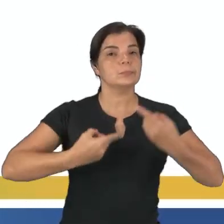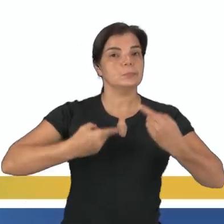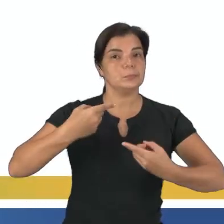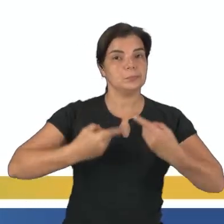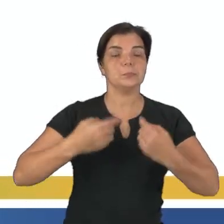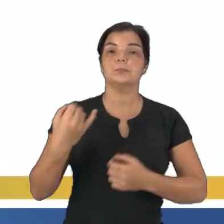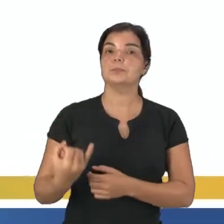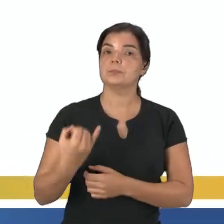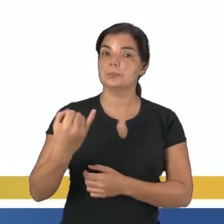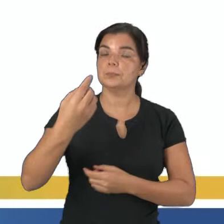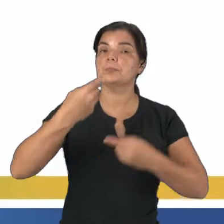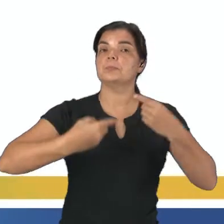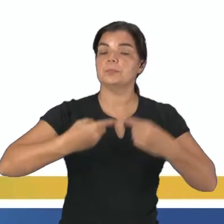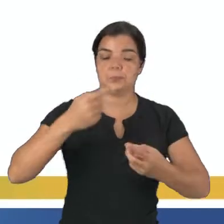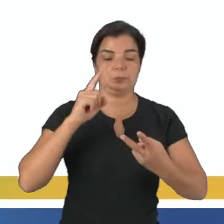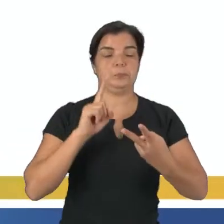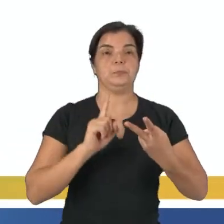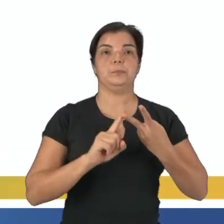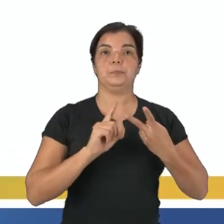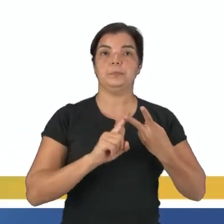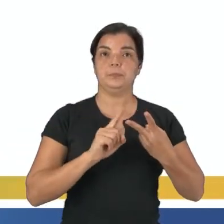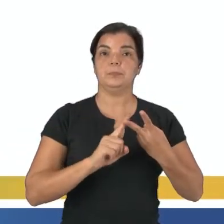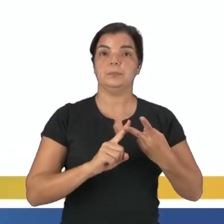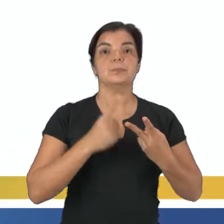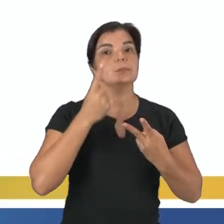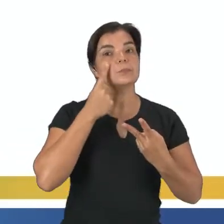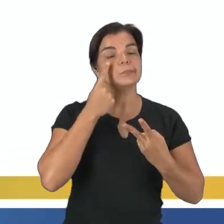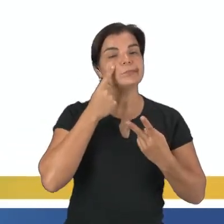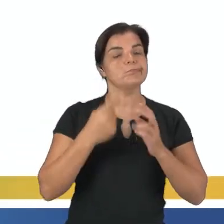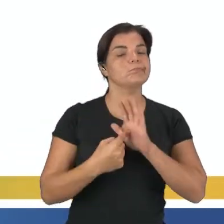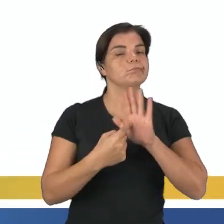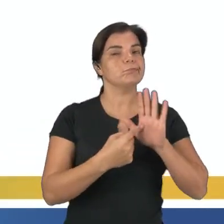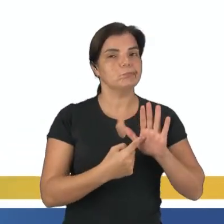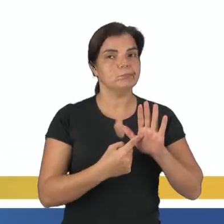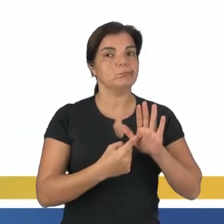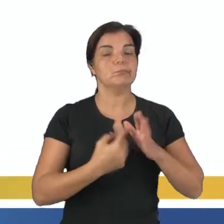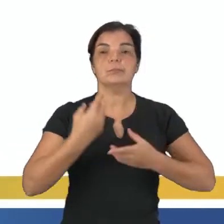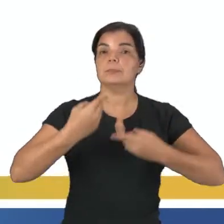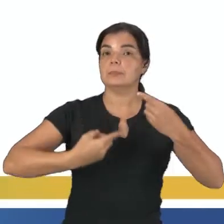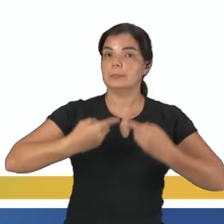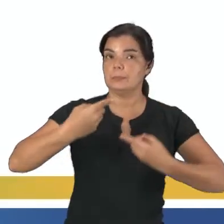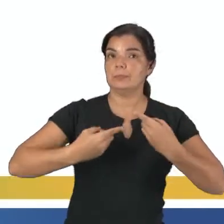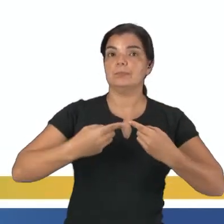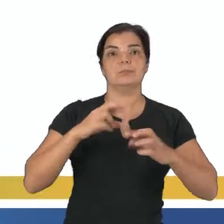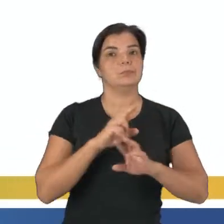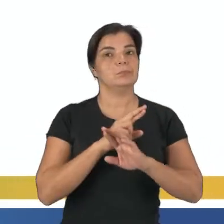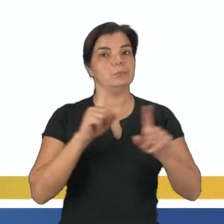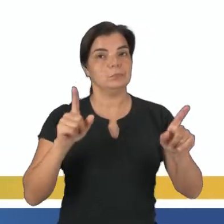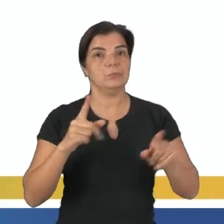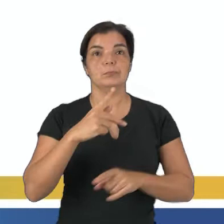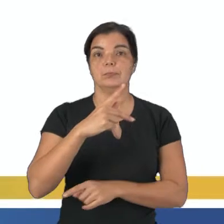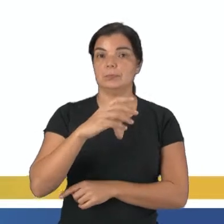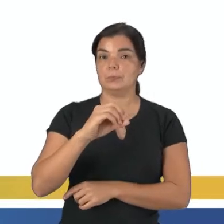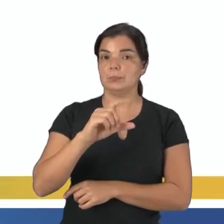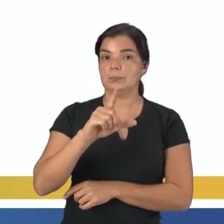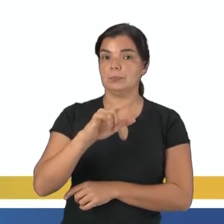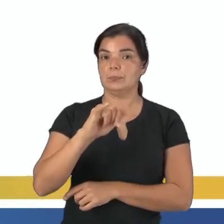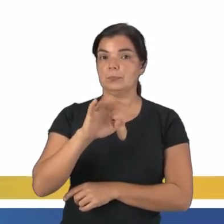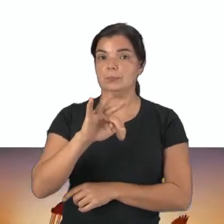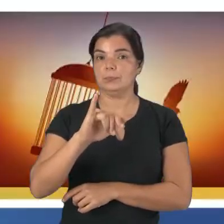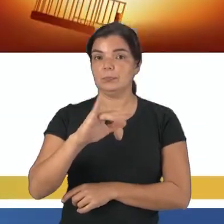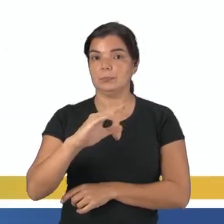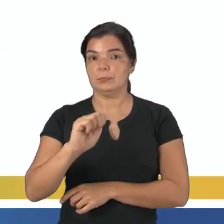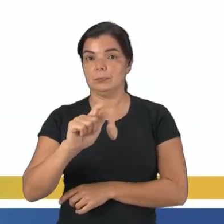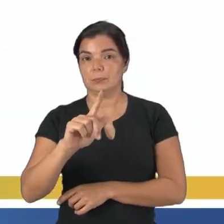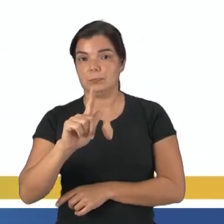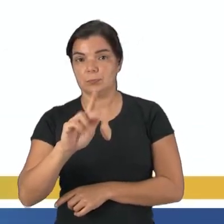e a importância da política. E aí a gente já classifica que a política ela é diferente da politicagem, certo? A